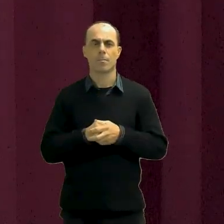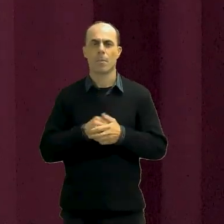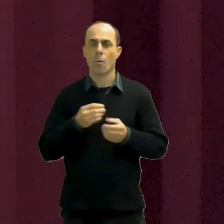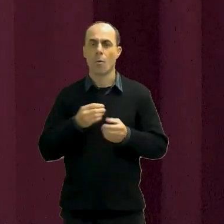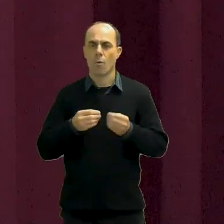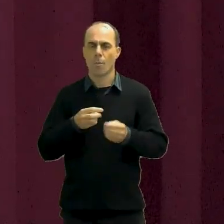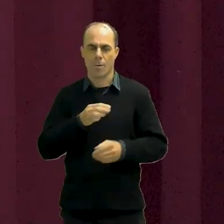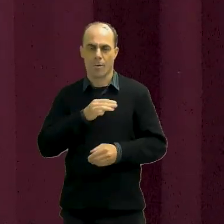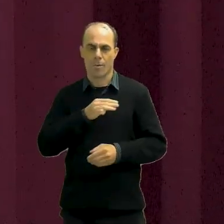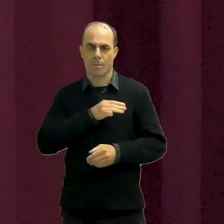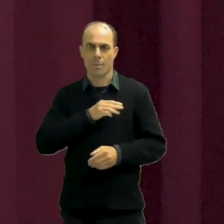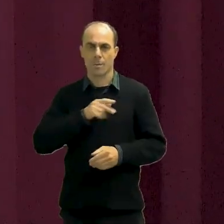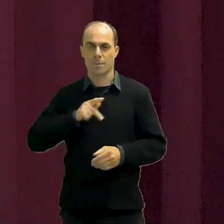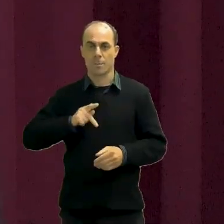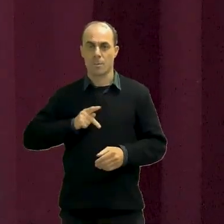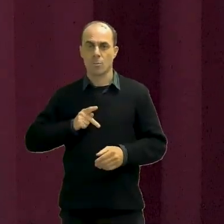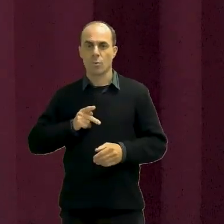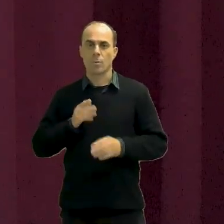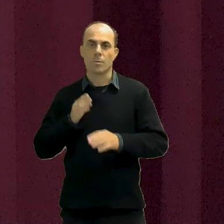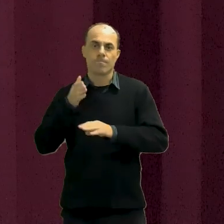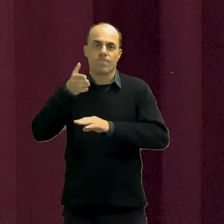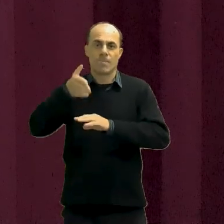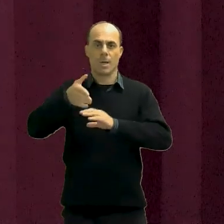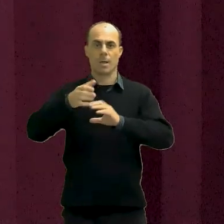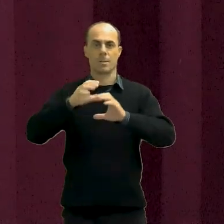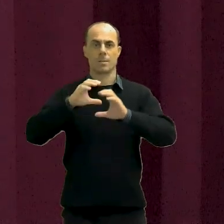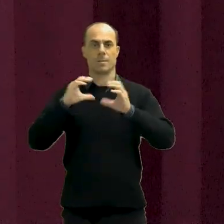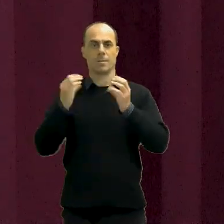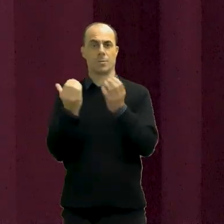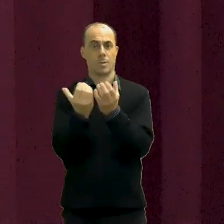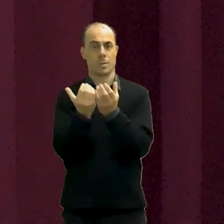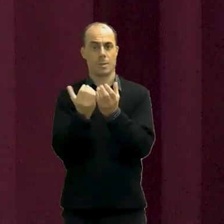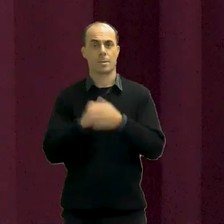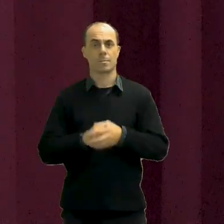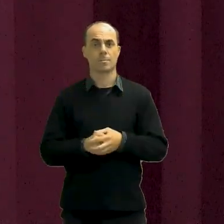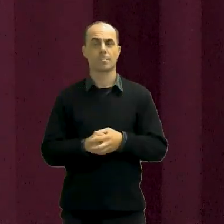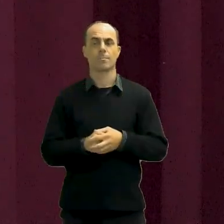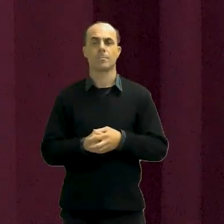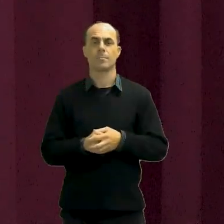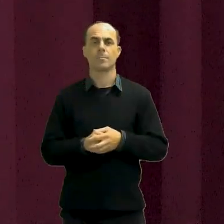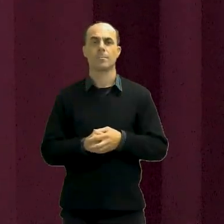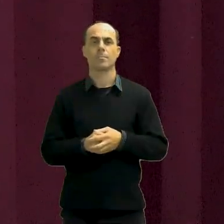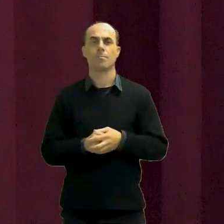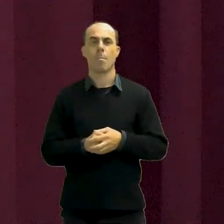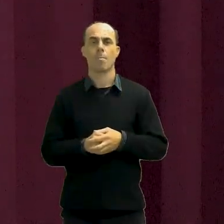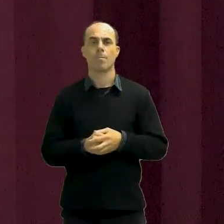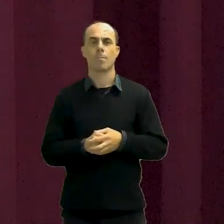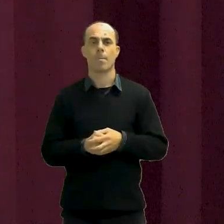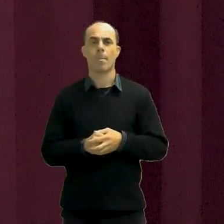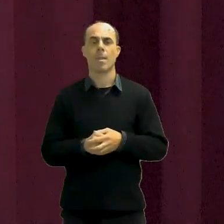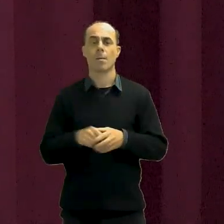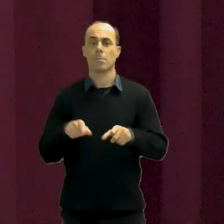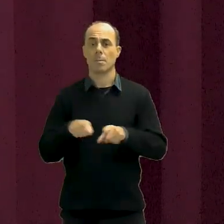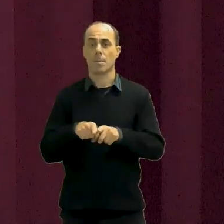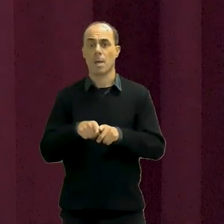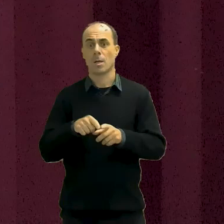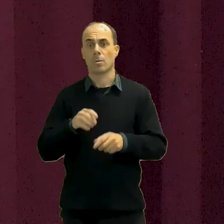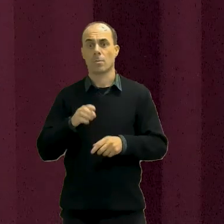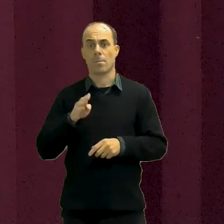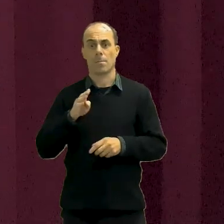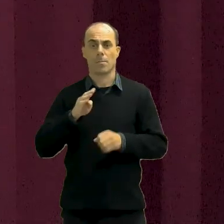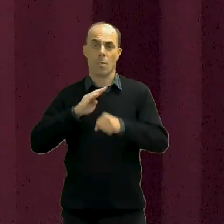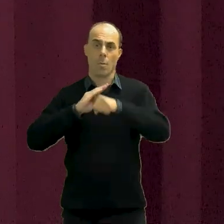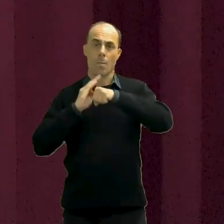instituição nas comunidades e uma dessas comunidades também é a o bairro Sul de Sul na região de Curitiba que é